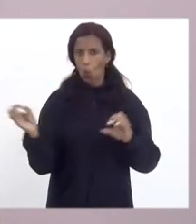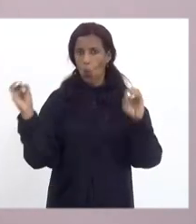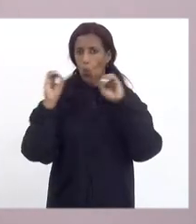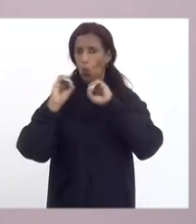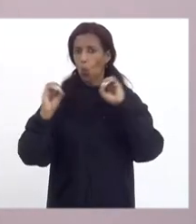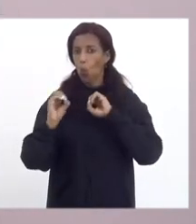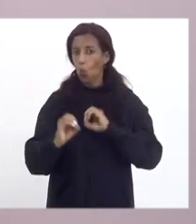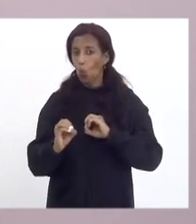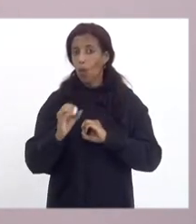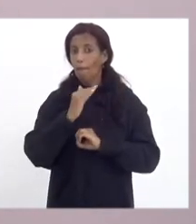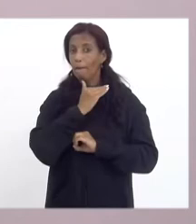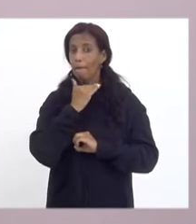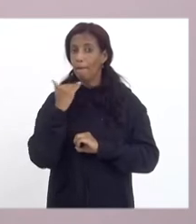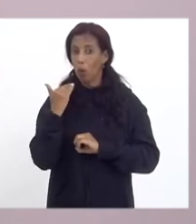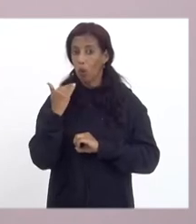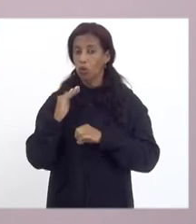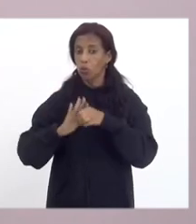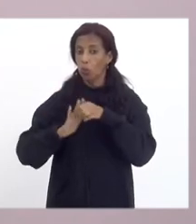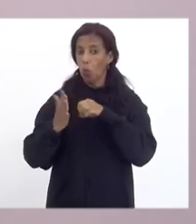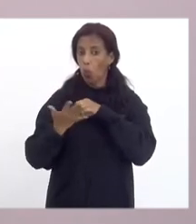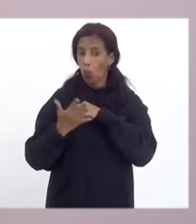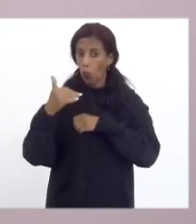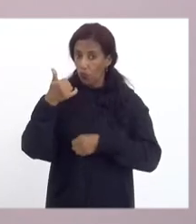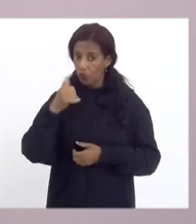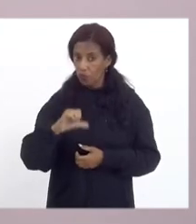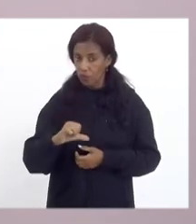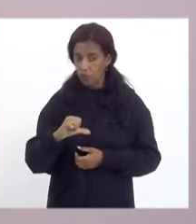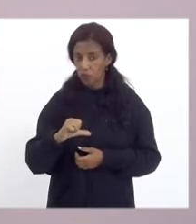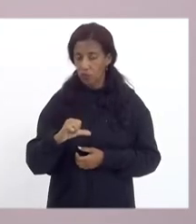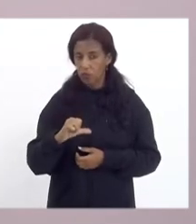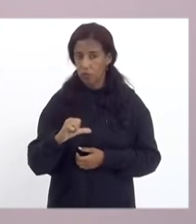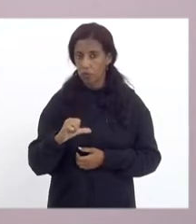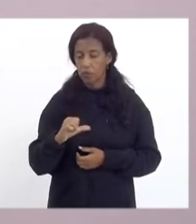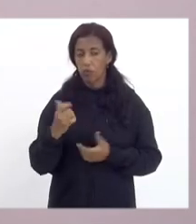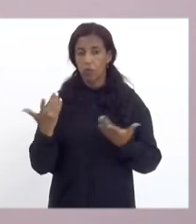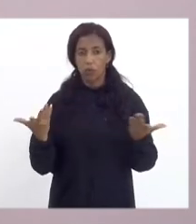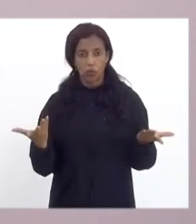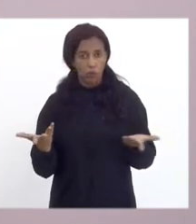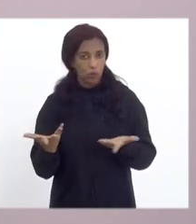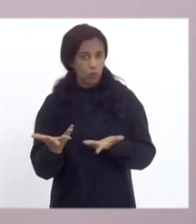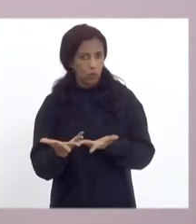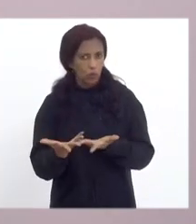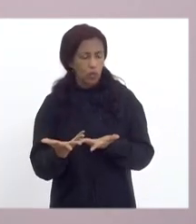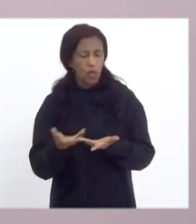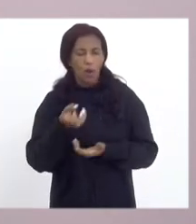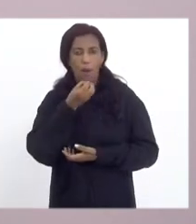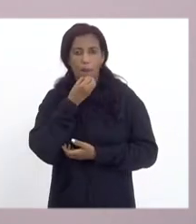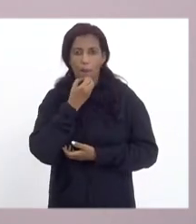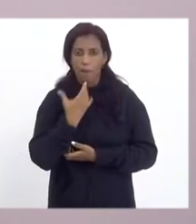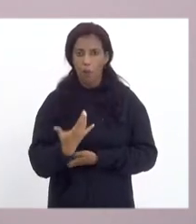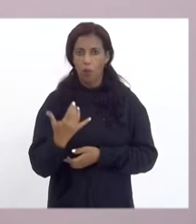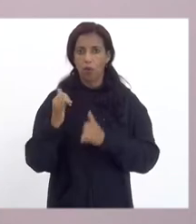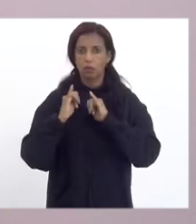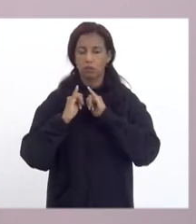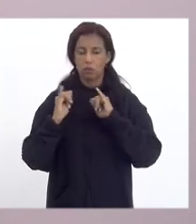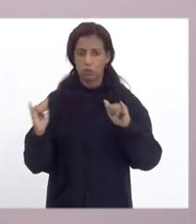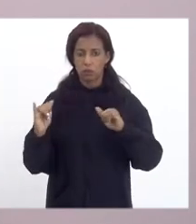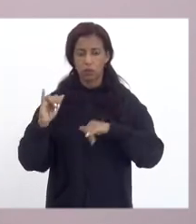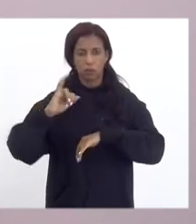nenhuma morte no interior do estado. O que é uma grande notícia para o Rio de